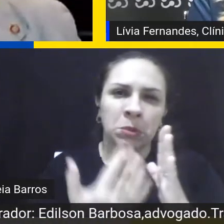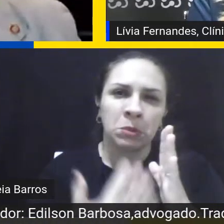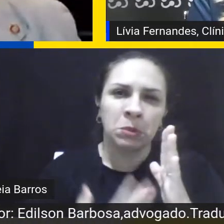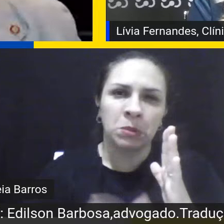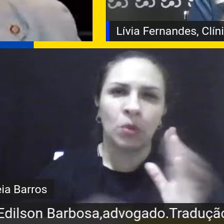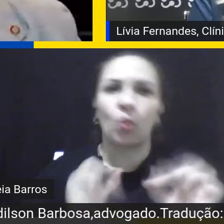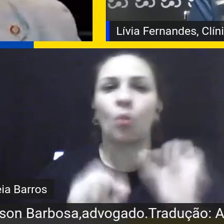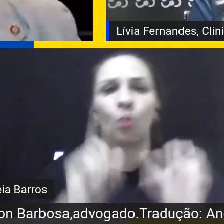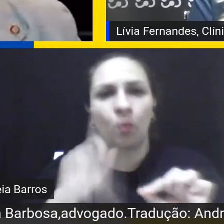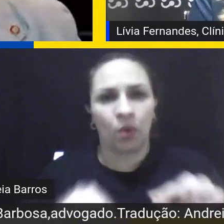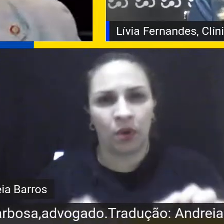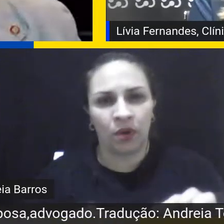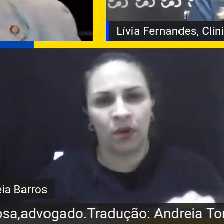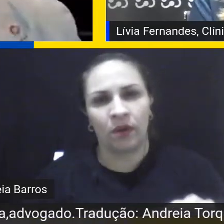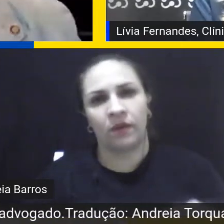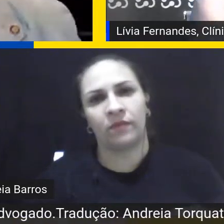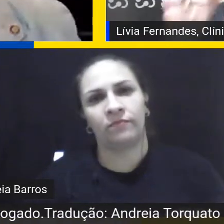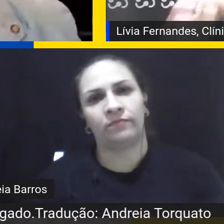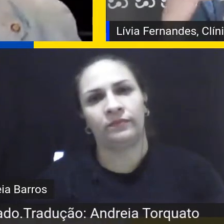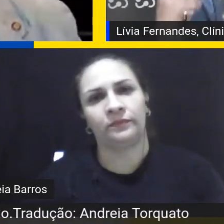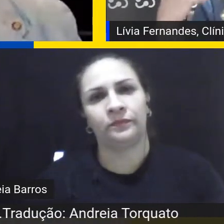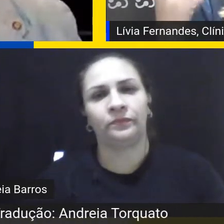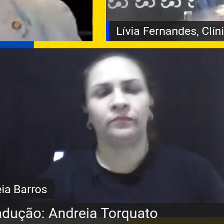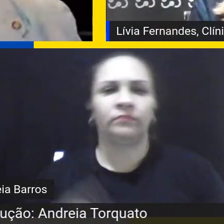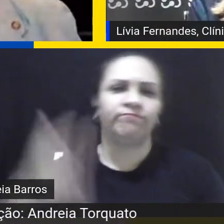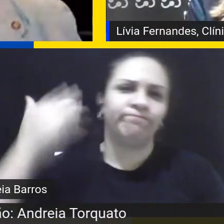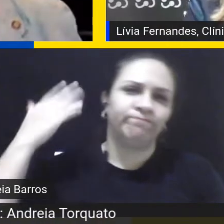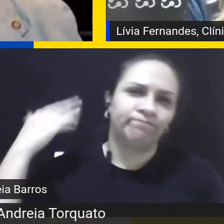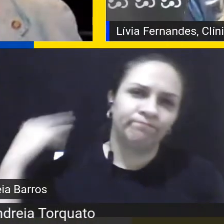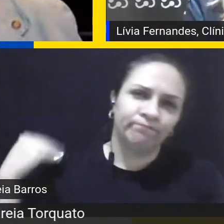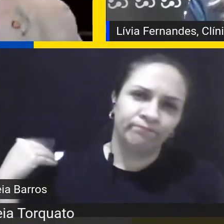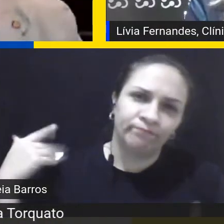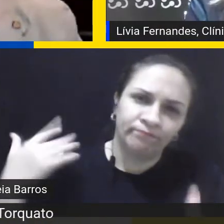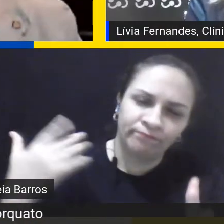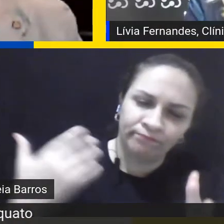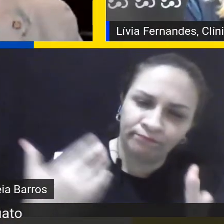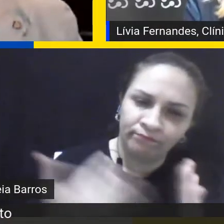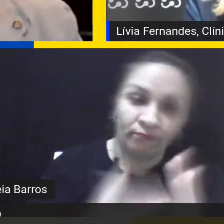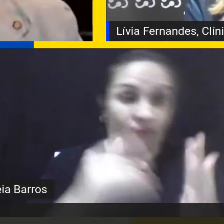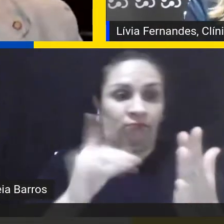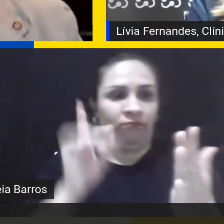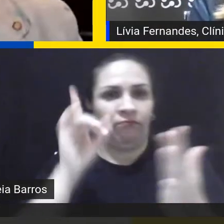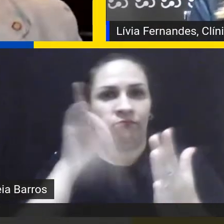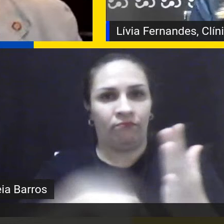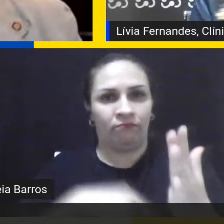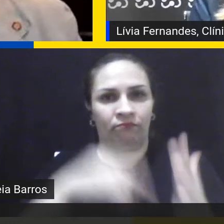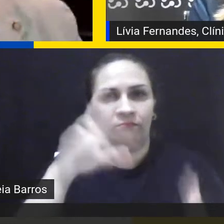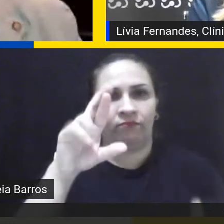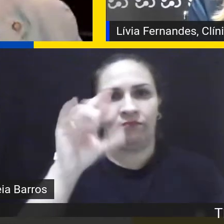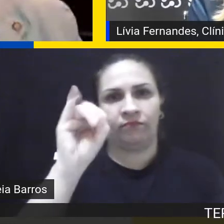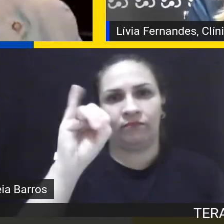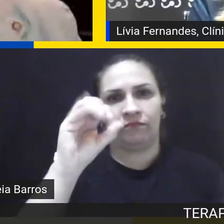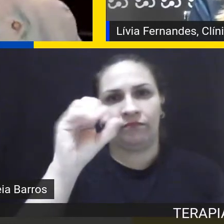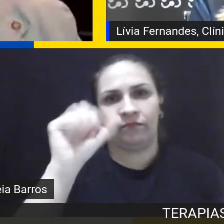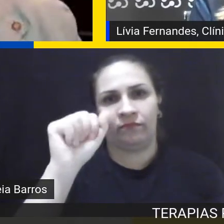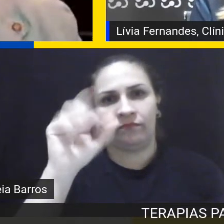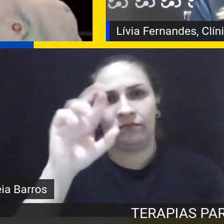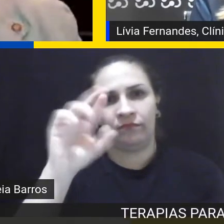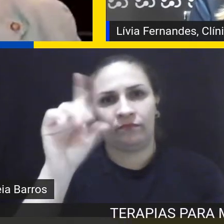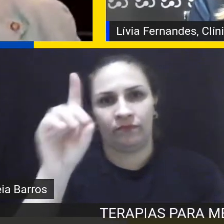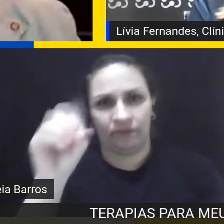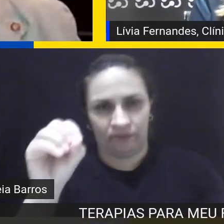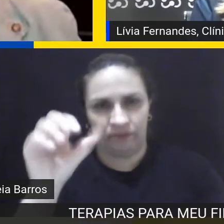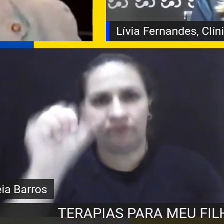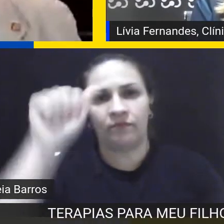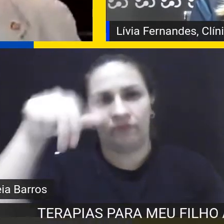como é Hum, que foi, desde o momento do diagnóstico, é o Ricardo Antônio, tá certo? O autor do.